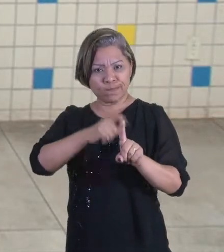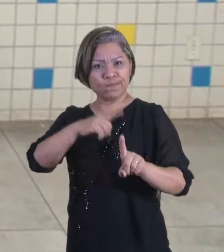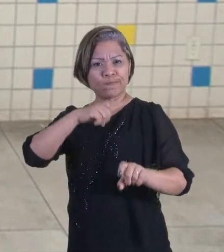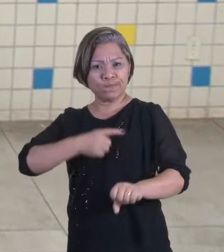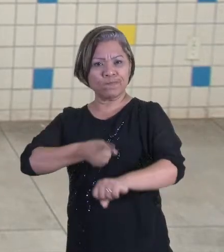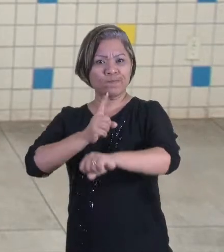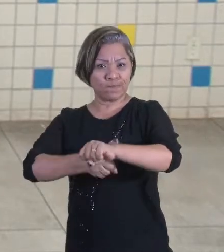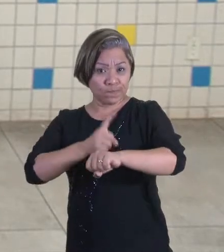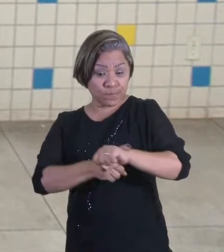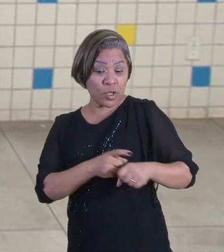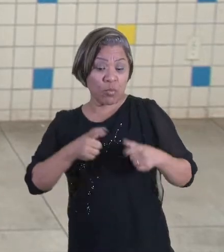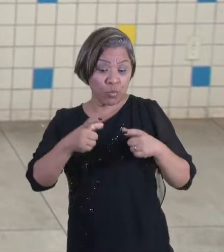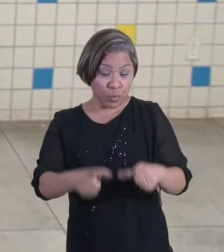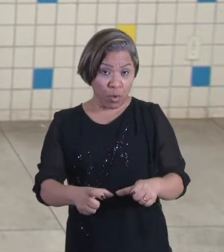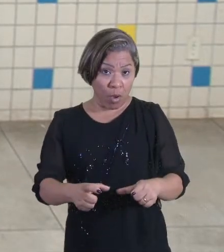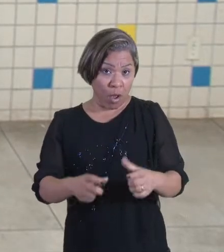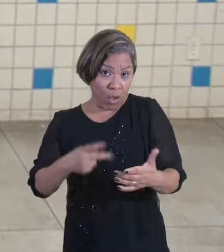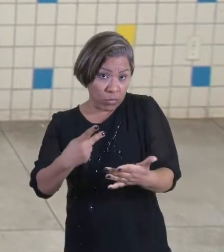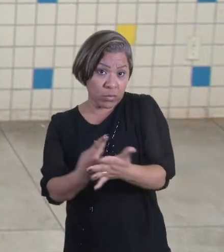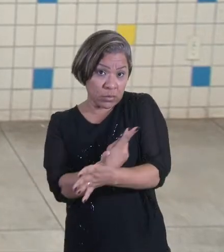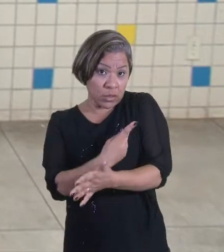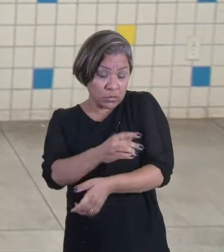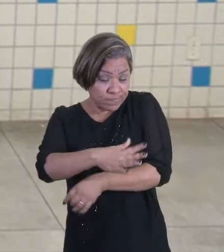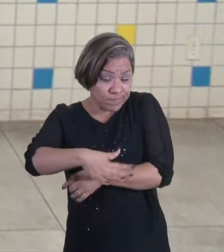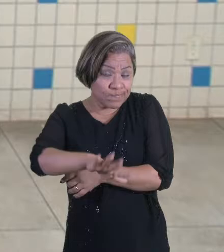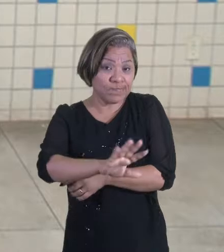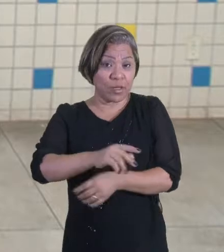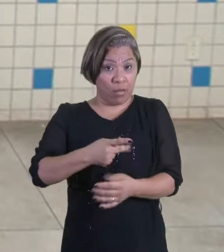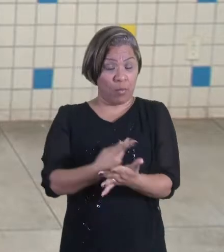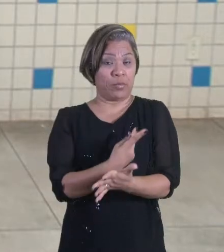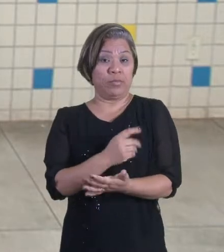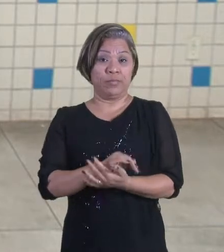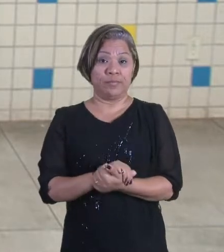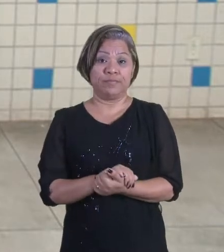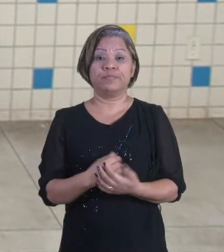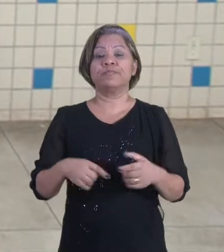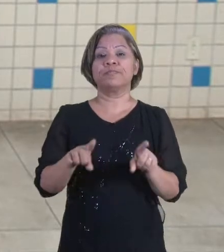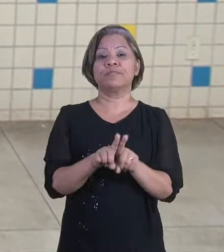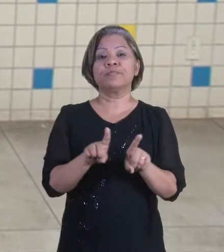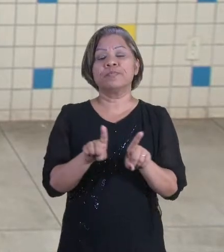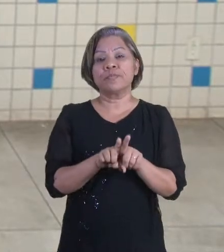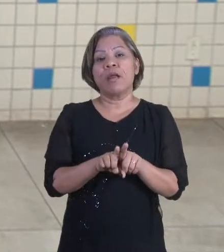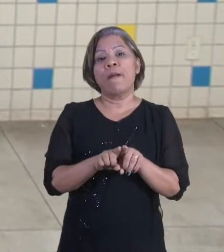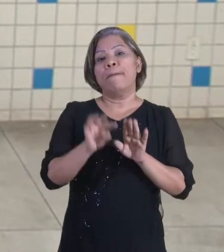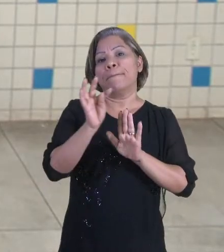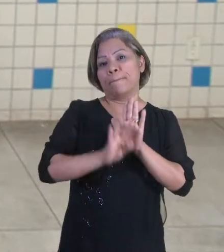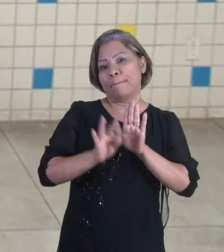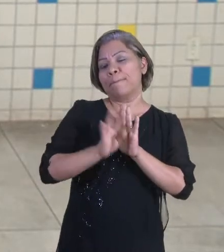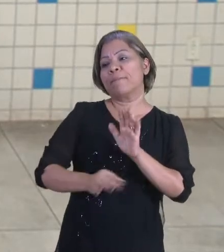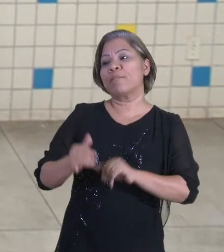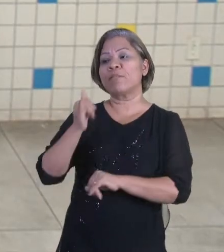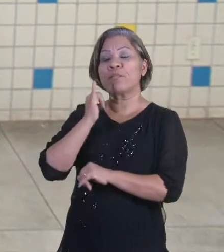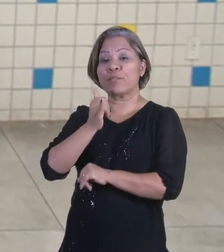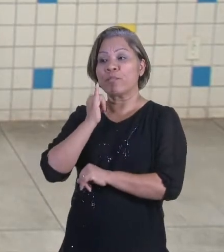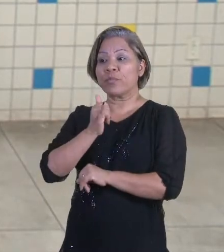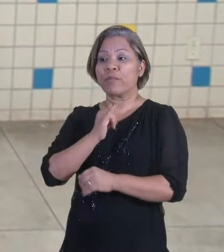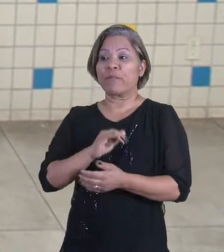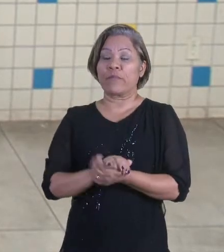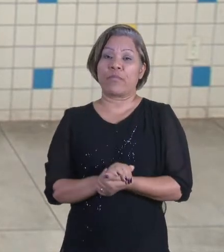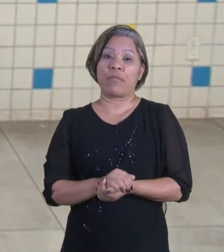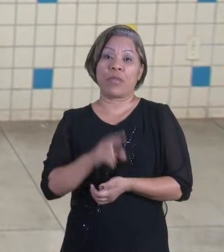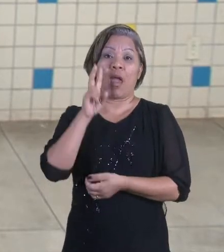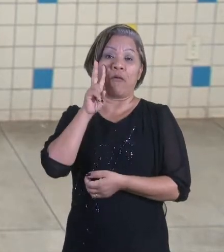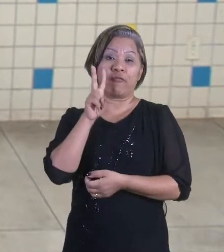onde acontece, o espaço onde a crônica acontece. Ele também é um texto narrativo. Vimos que ele é